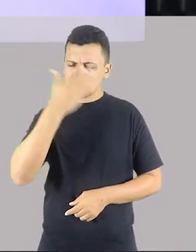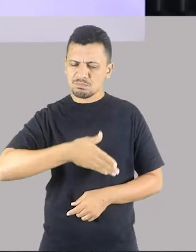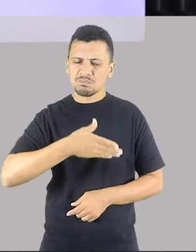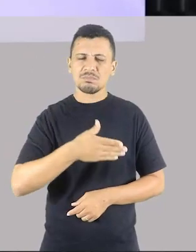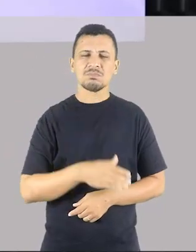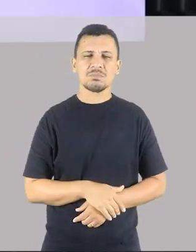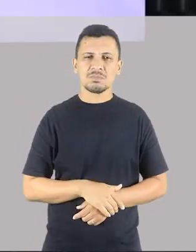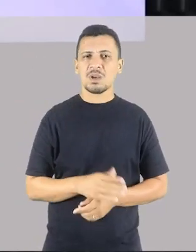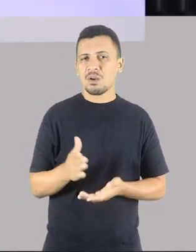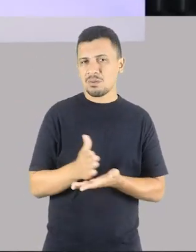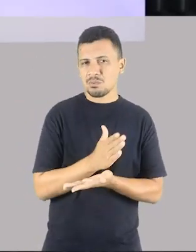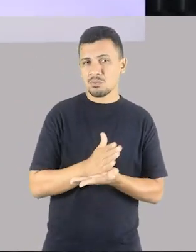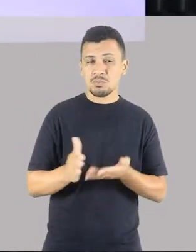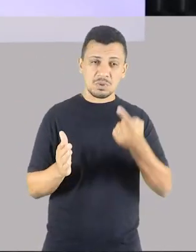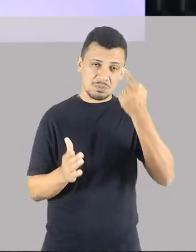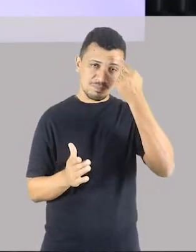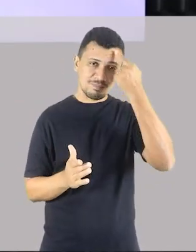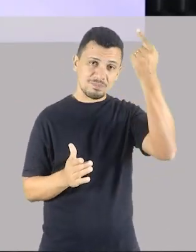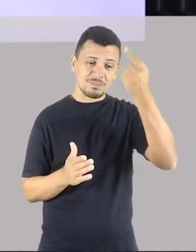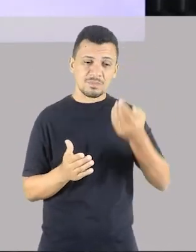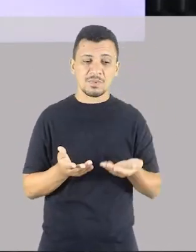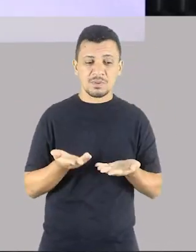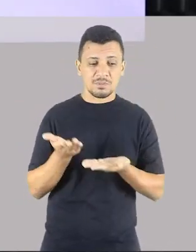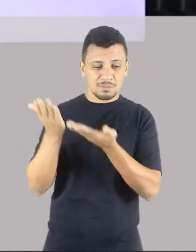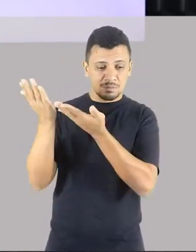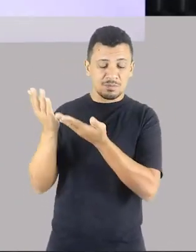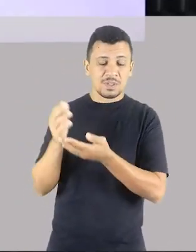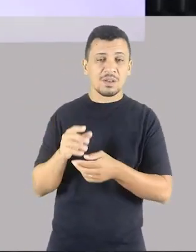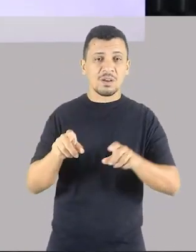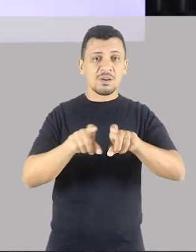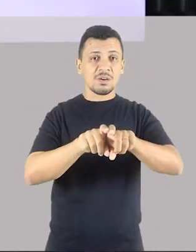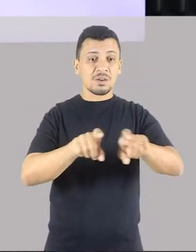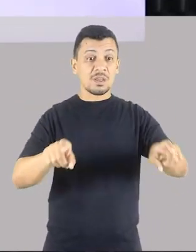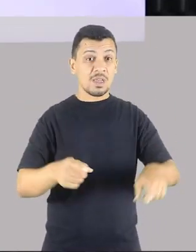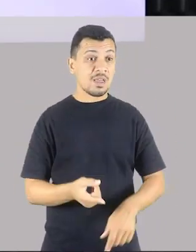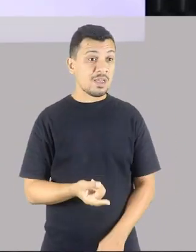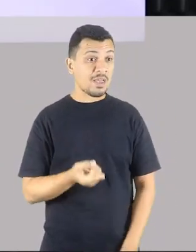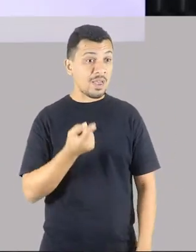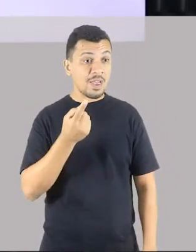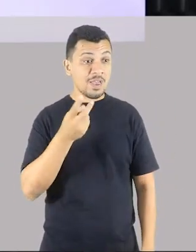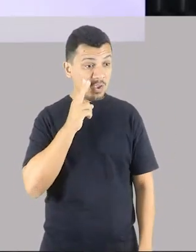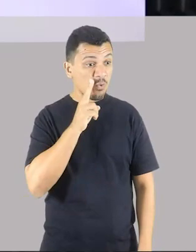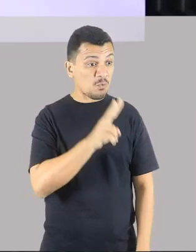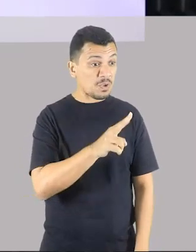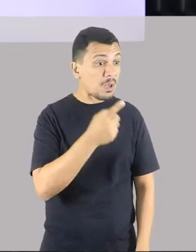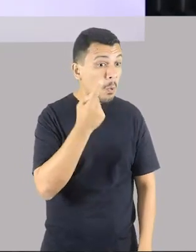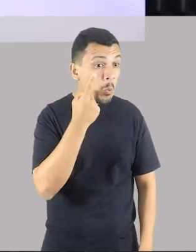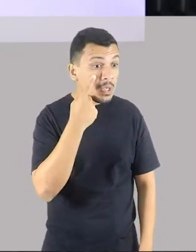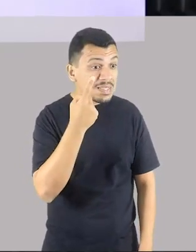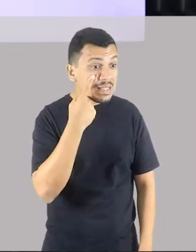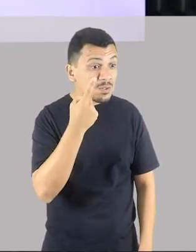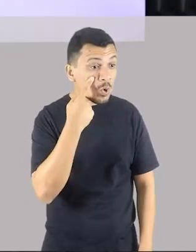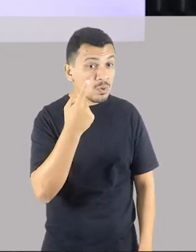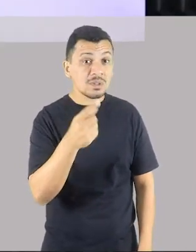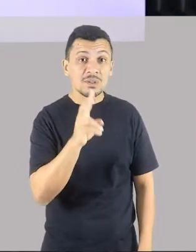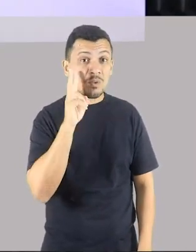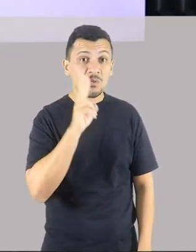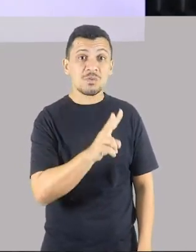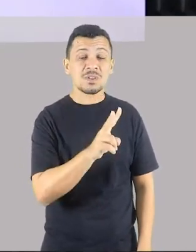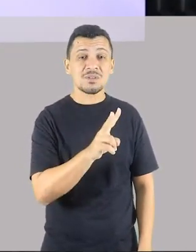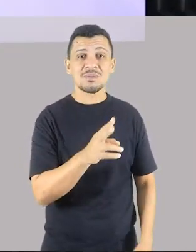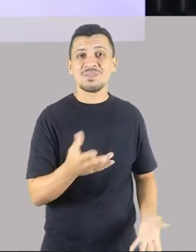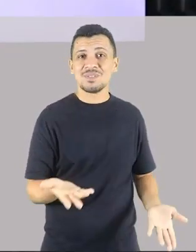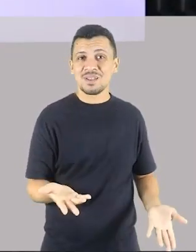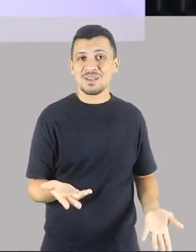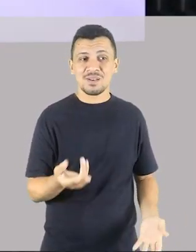reiterar uma ideia. É o que se vê aqui nessa frase, eu vi com esses olhos, né? Você vê só pode ser com os olhos, mas